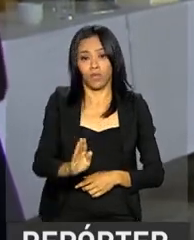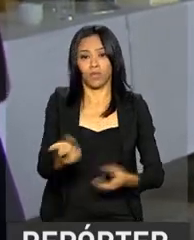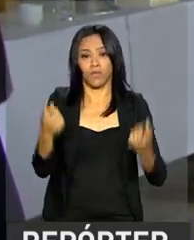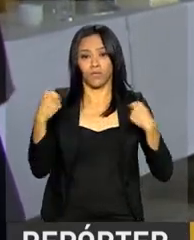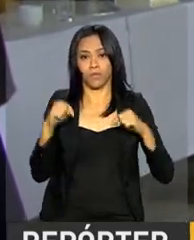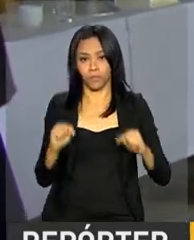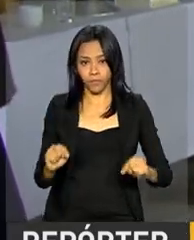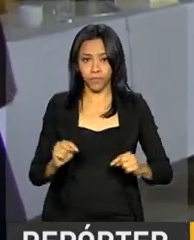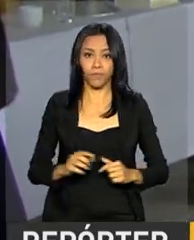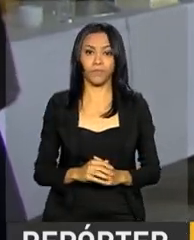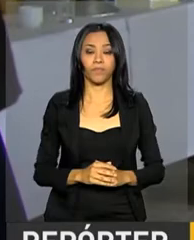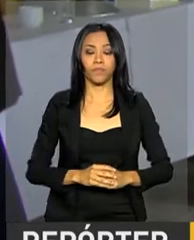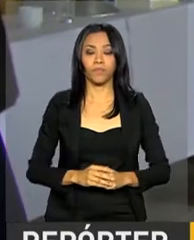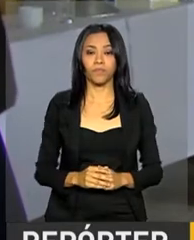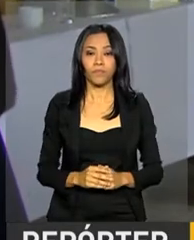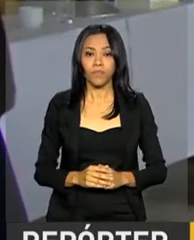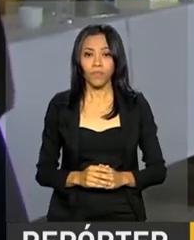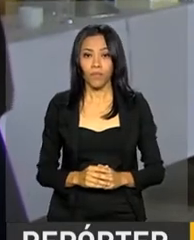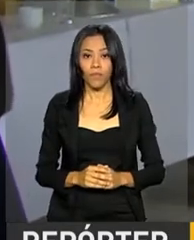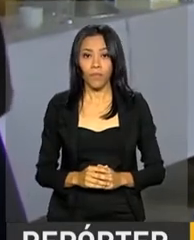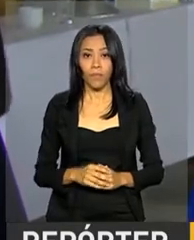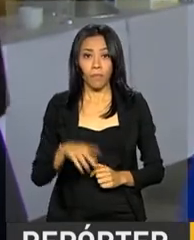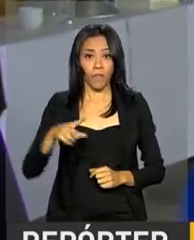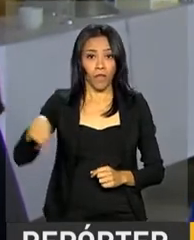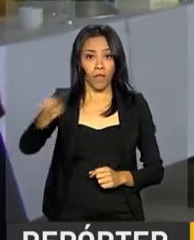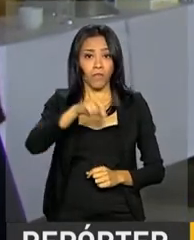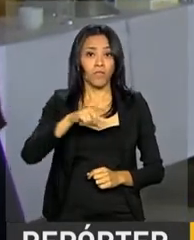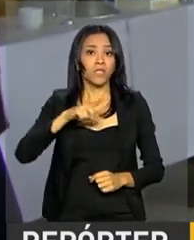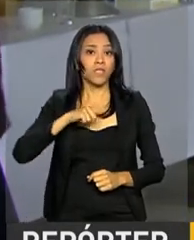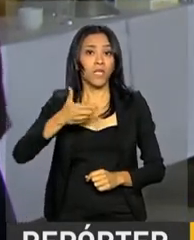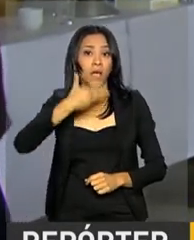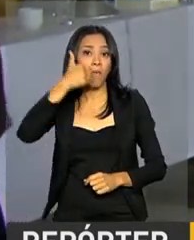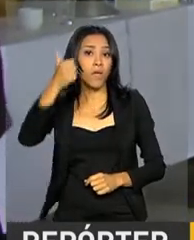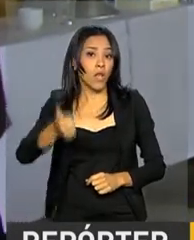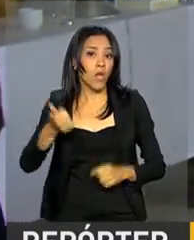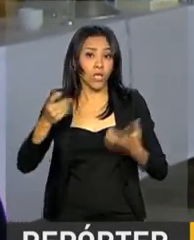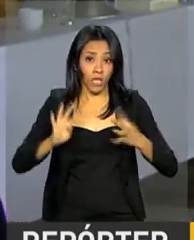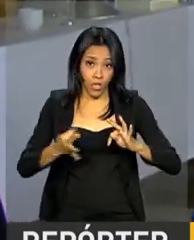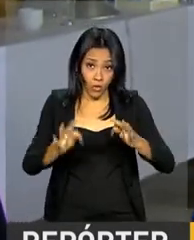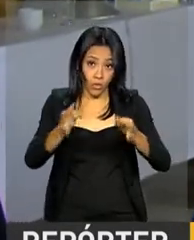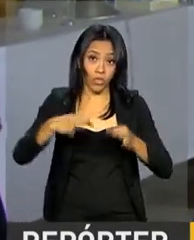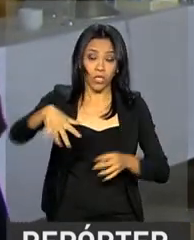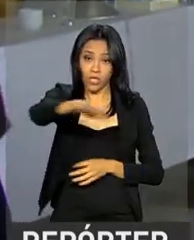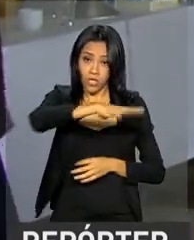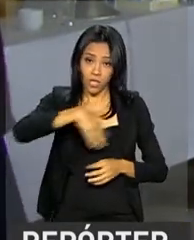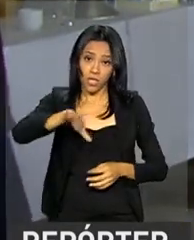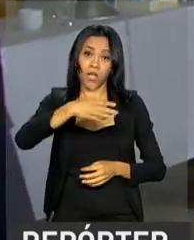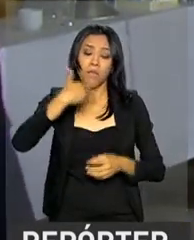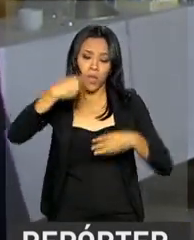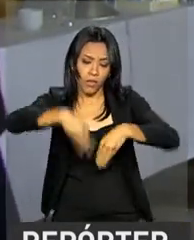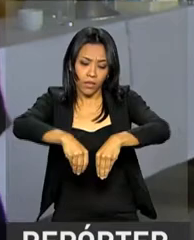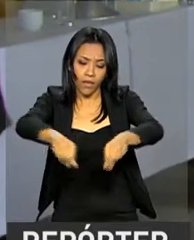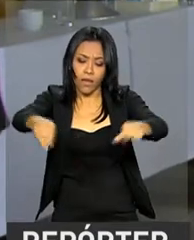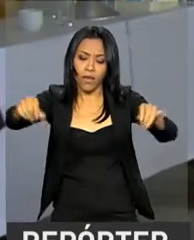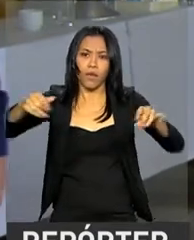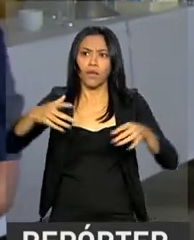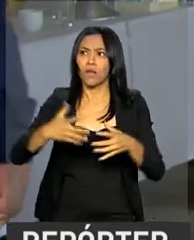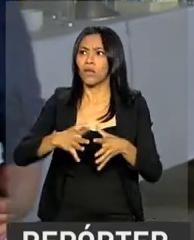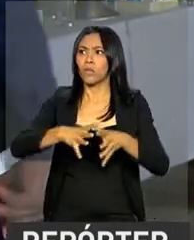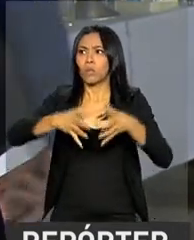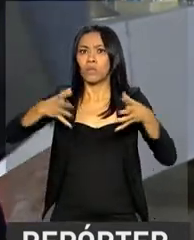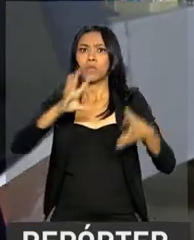que lhe as de fubá que derrotá los você tem a melhor tecnologia na agricultura a melhor terra em um grande conhecimento